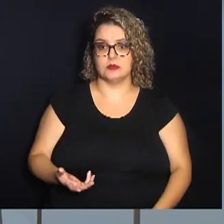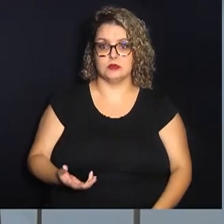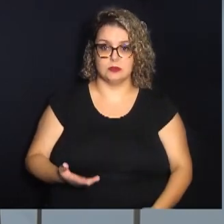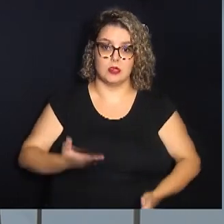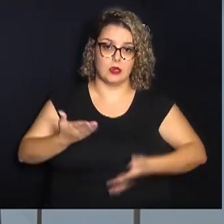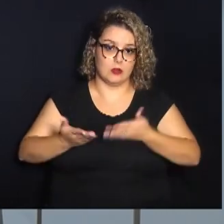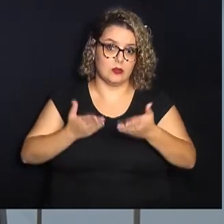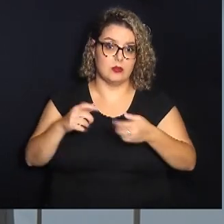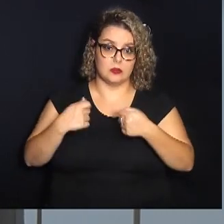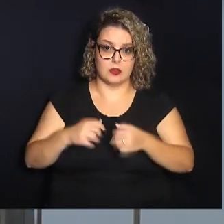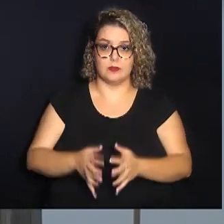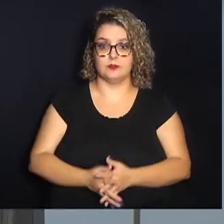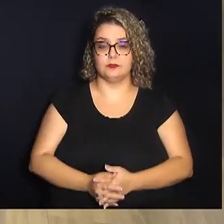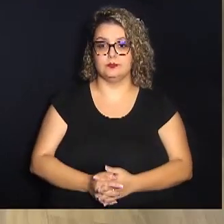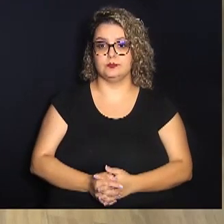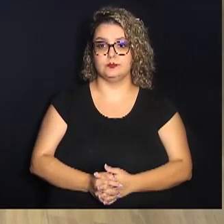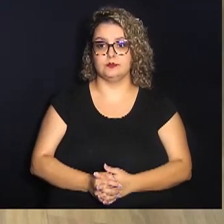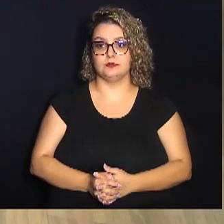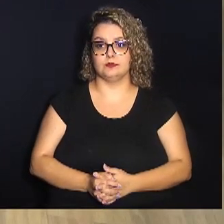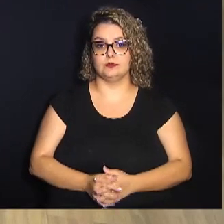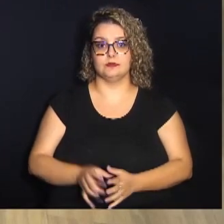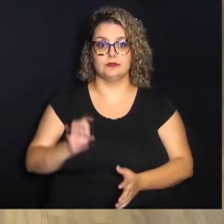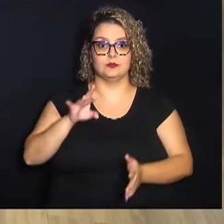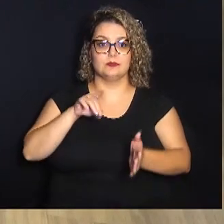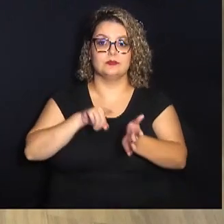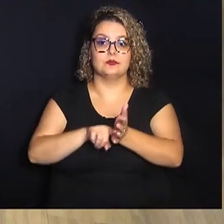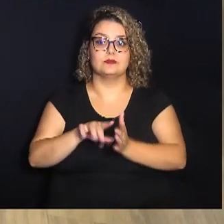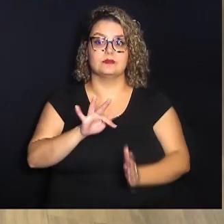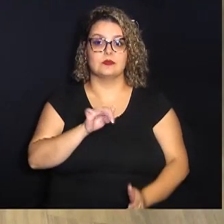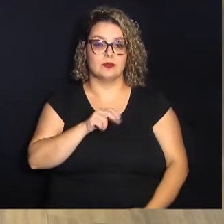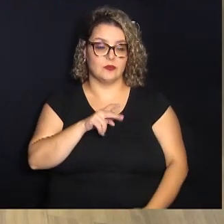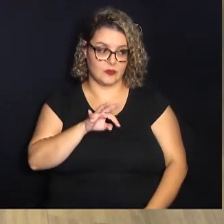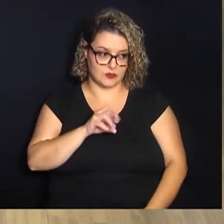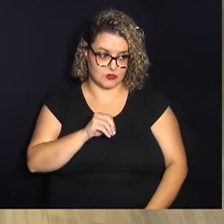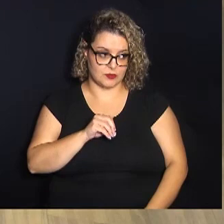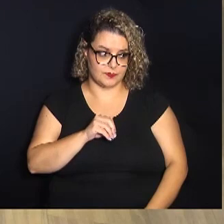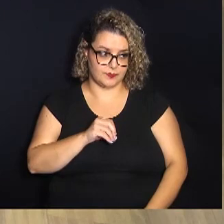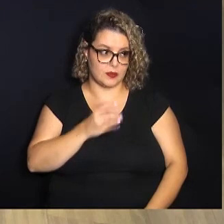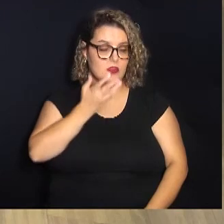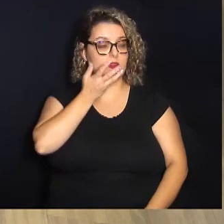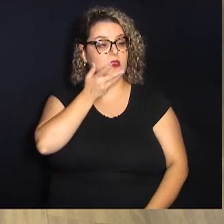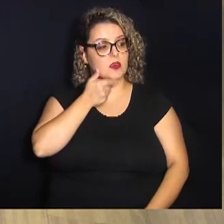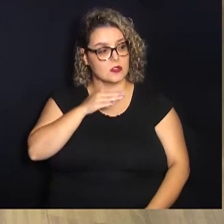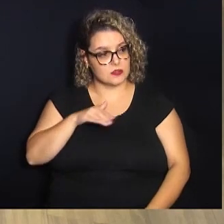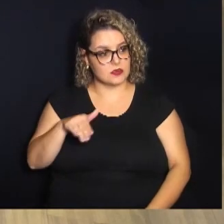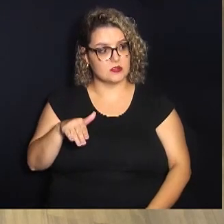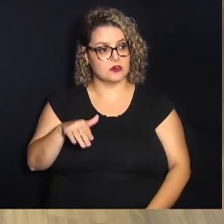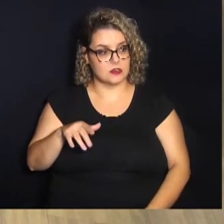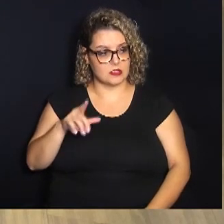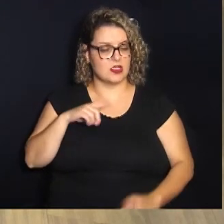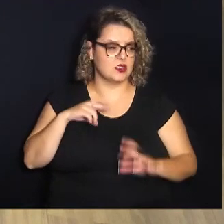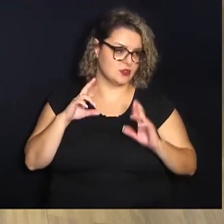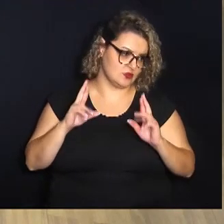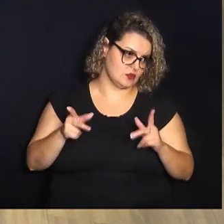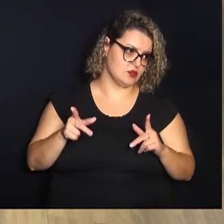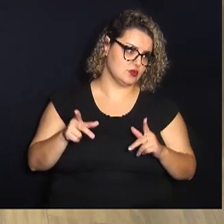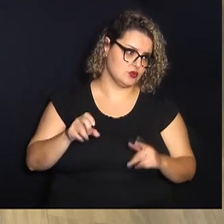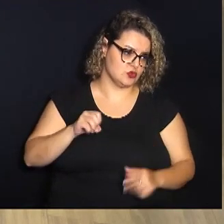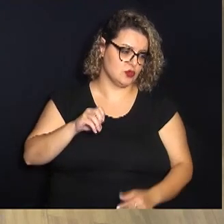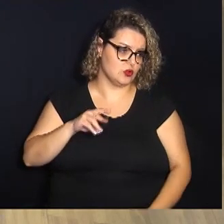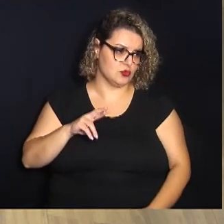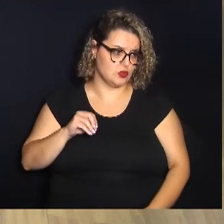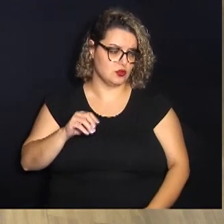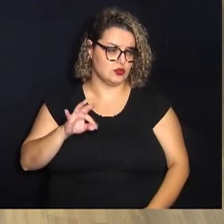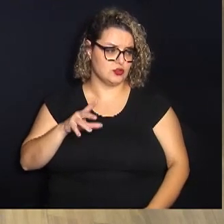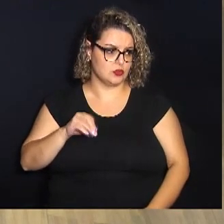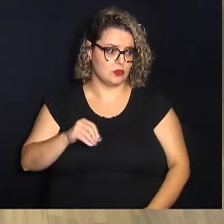cuidados necessários. Só uma pergunta, posso? As crianças tem diferença do sorotipo? Então, por exemplo, as crianças